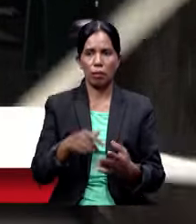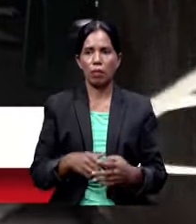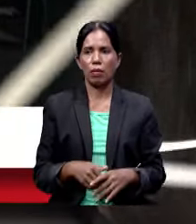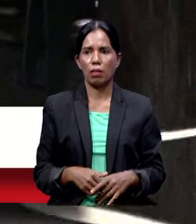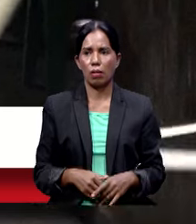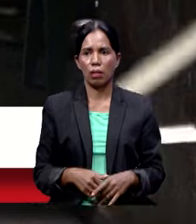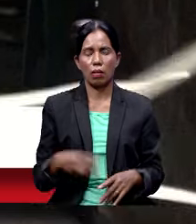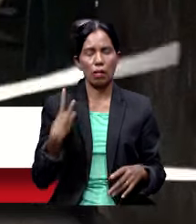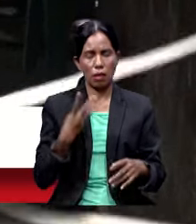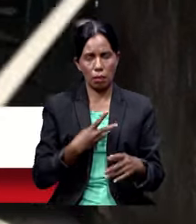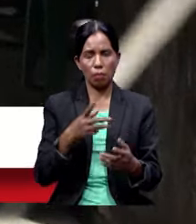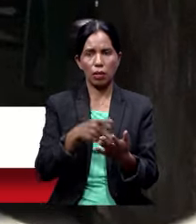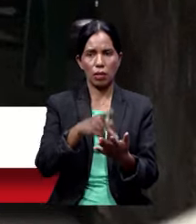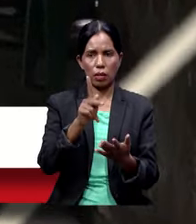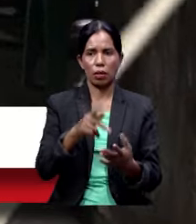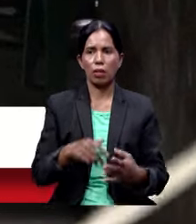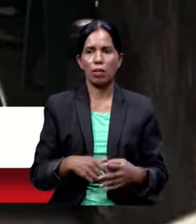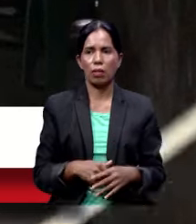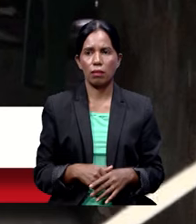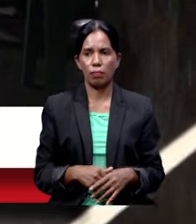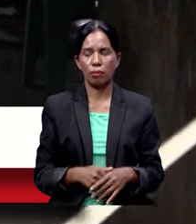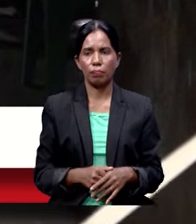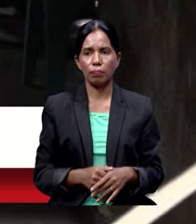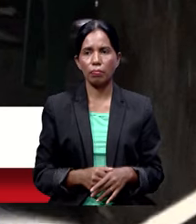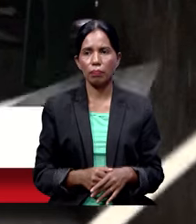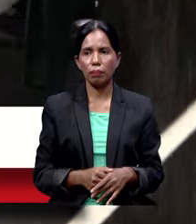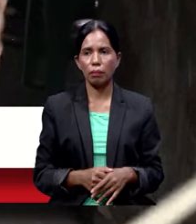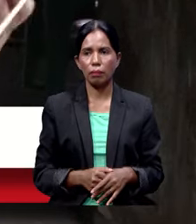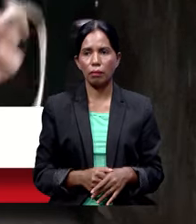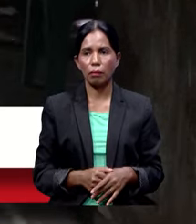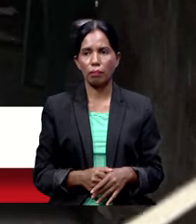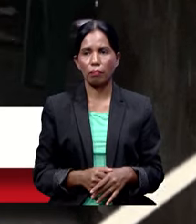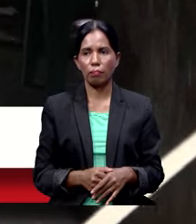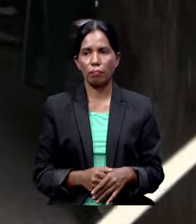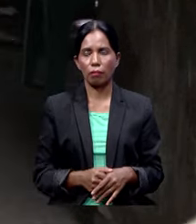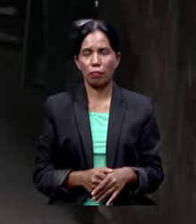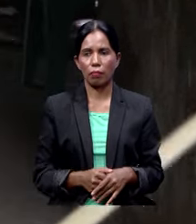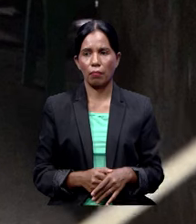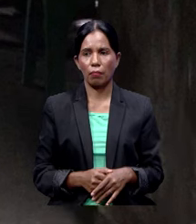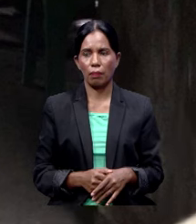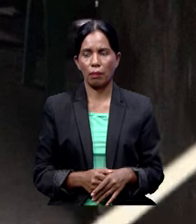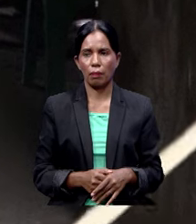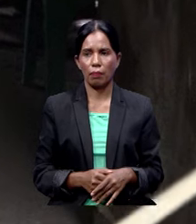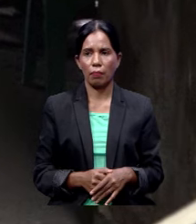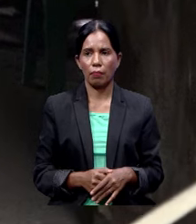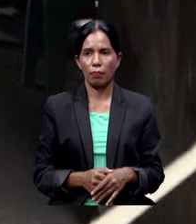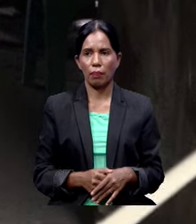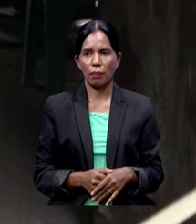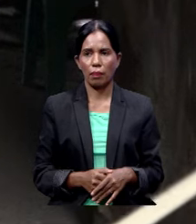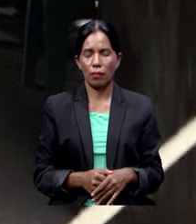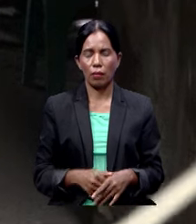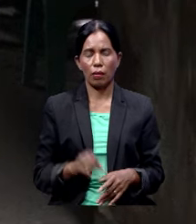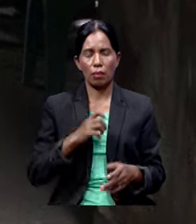mag selo rai. Selo rai ke? Ba marande, pe 6 dolar.